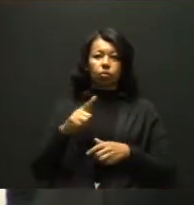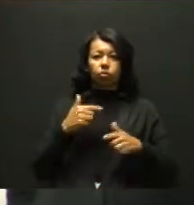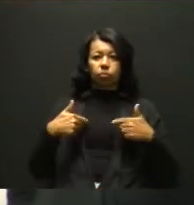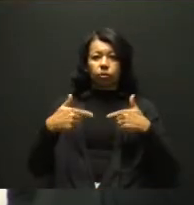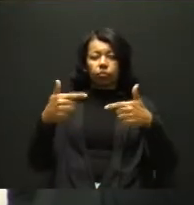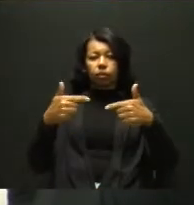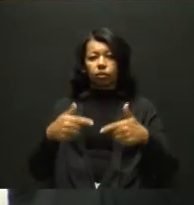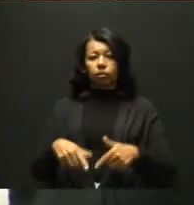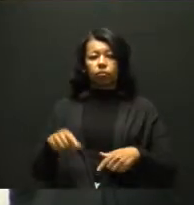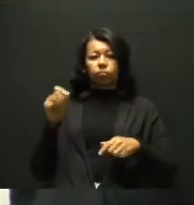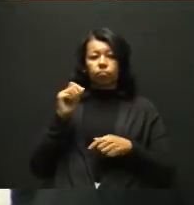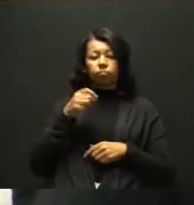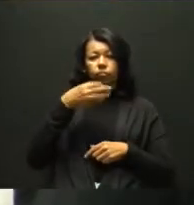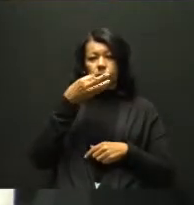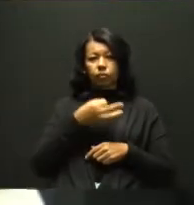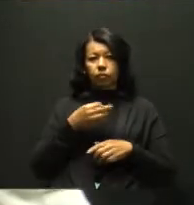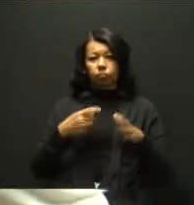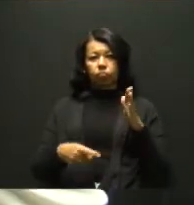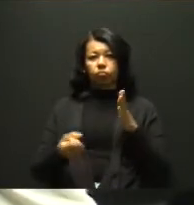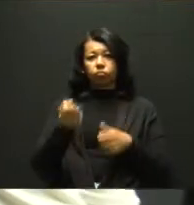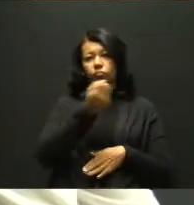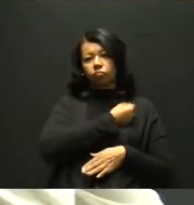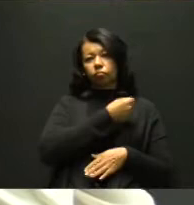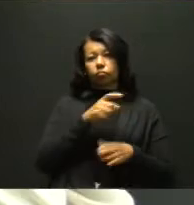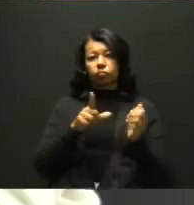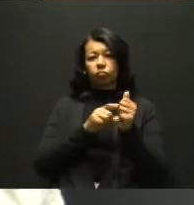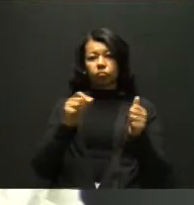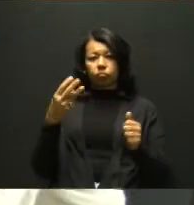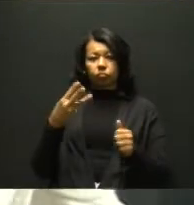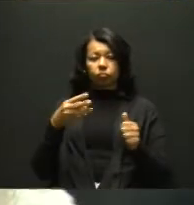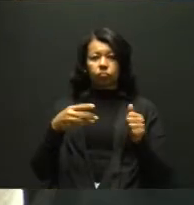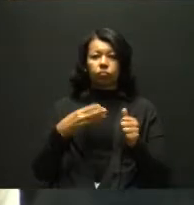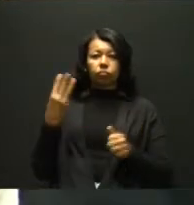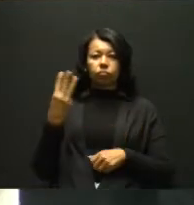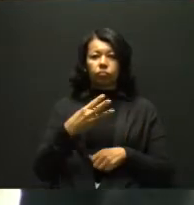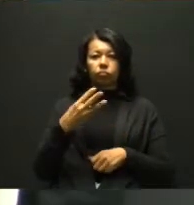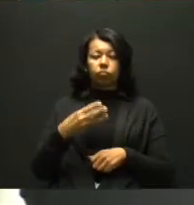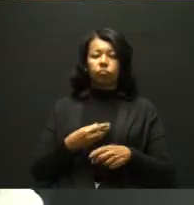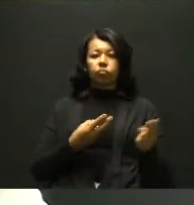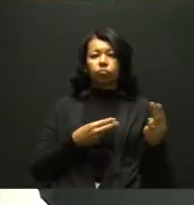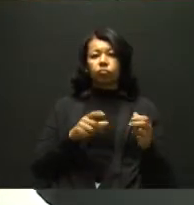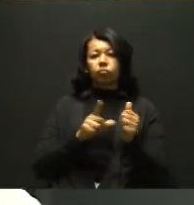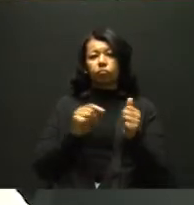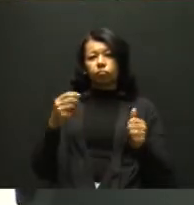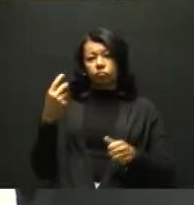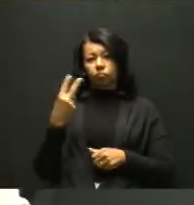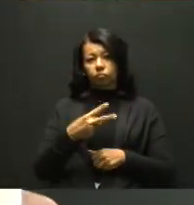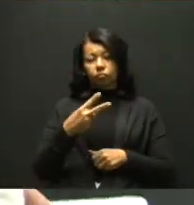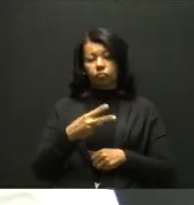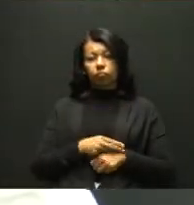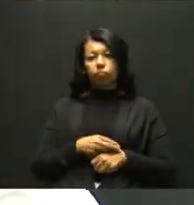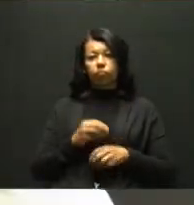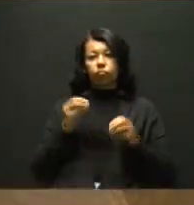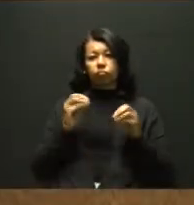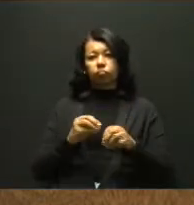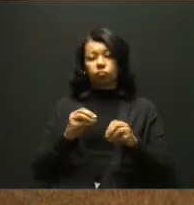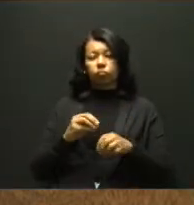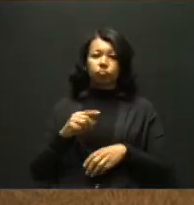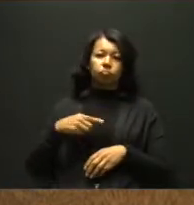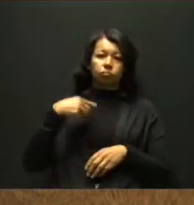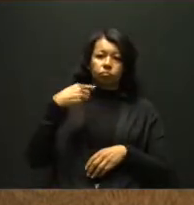emenda de número artigo 3 3º como artigo 2º em merano se o